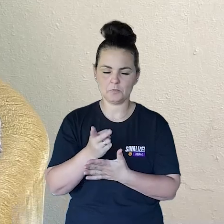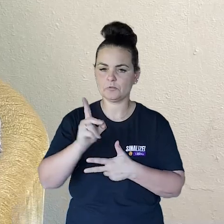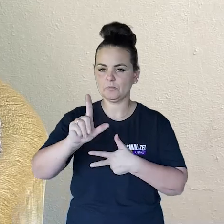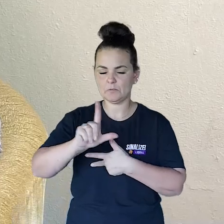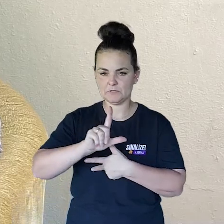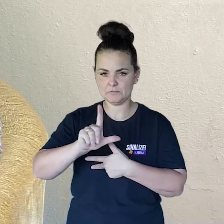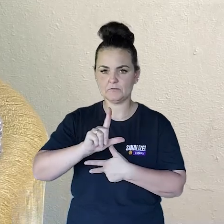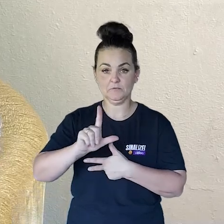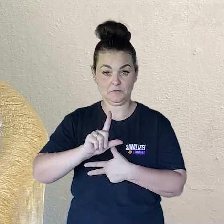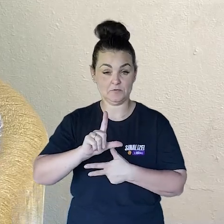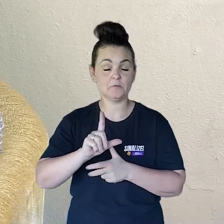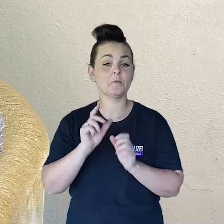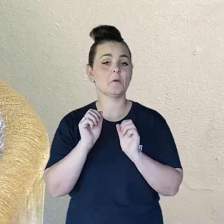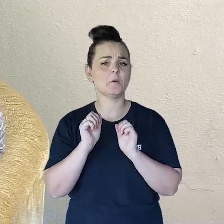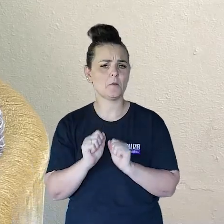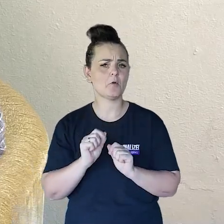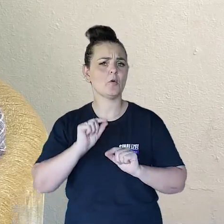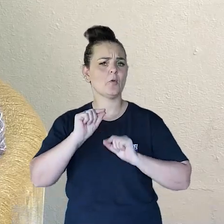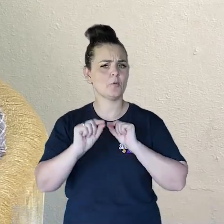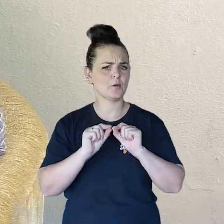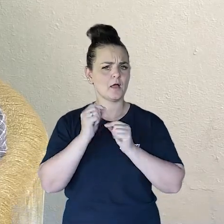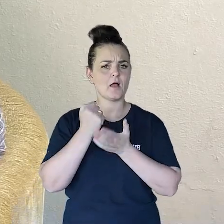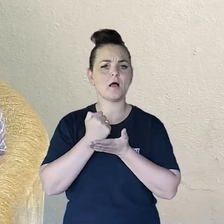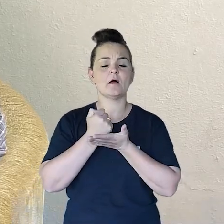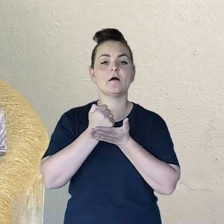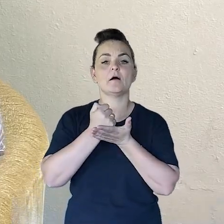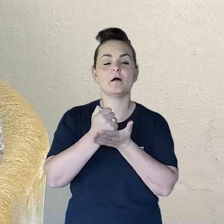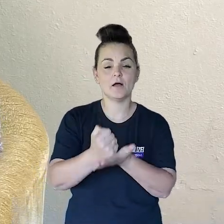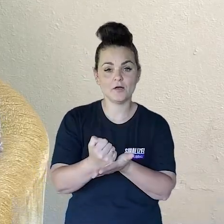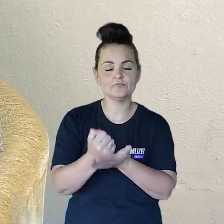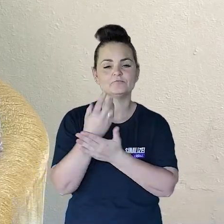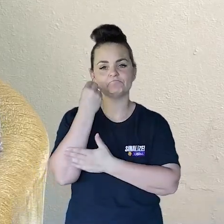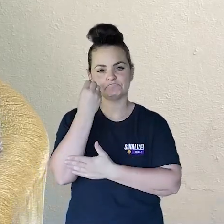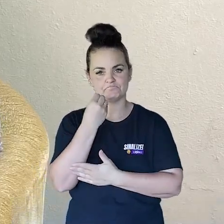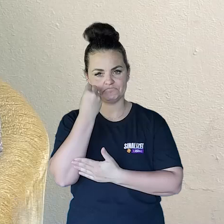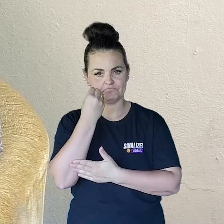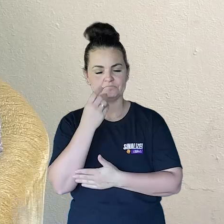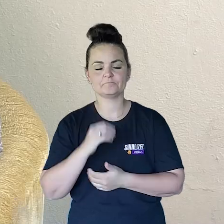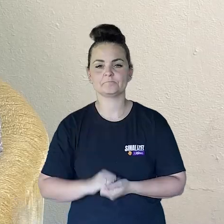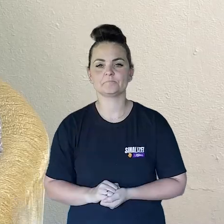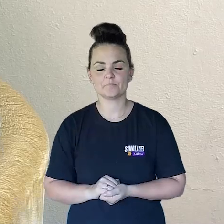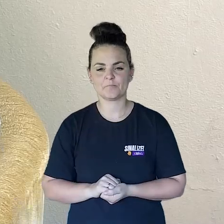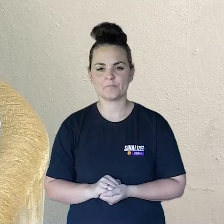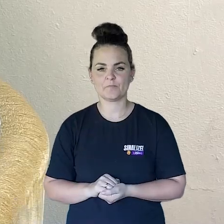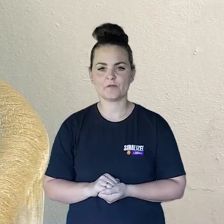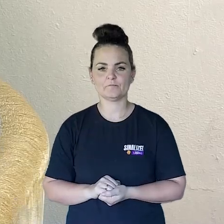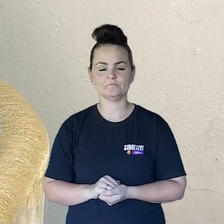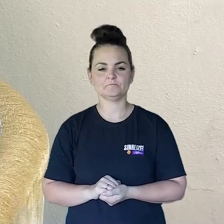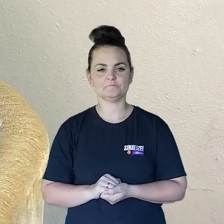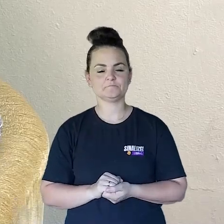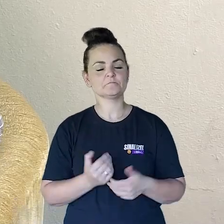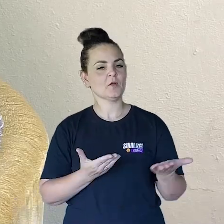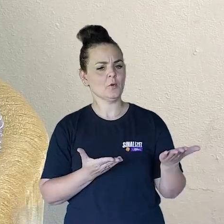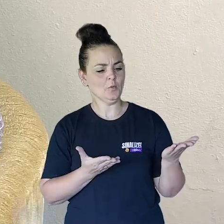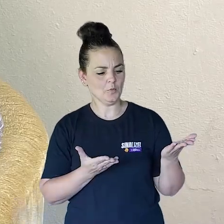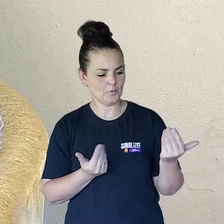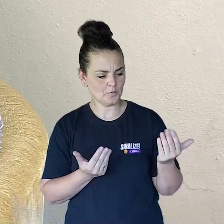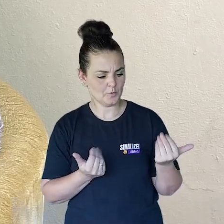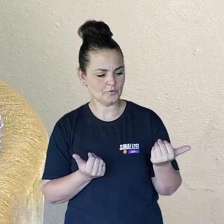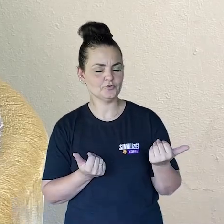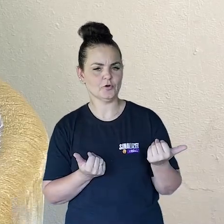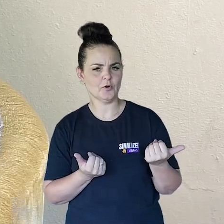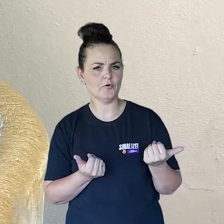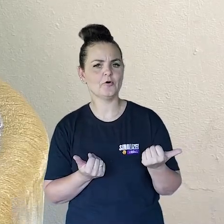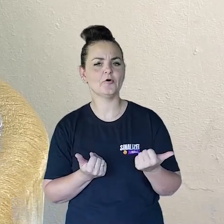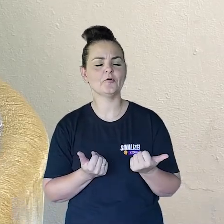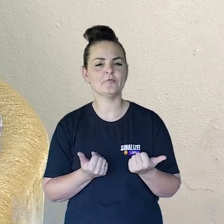do Legislativo, eles podem contribuir e muito com a sua experiência. O jovem, muitas das vezes,